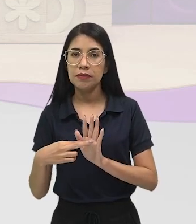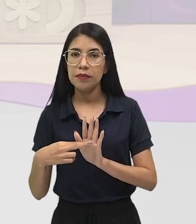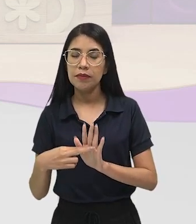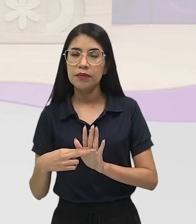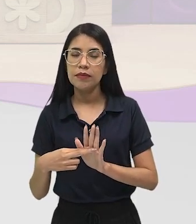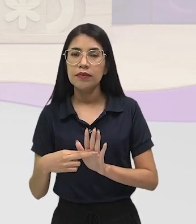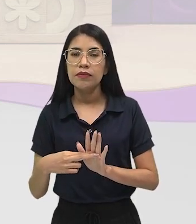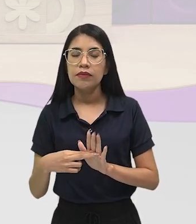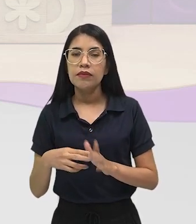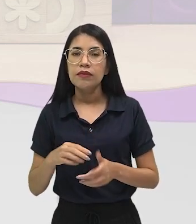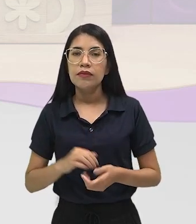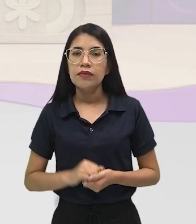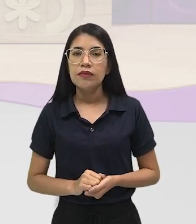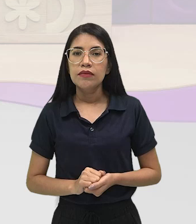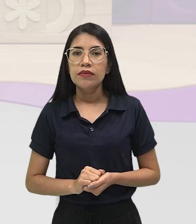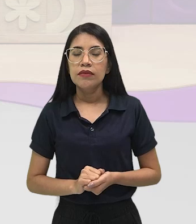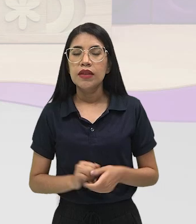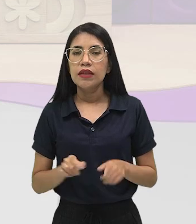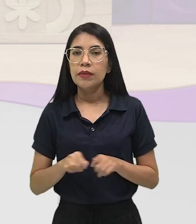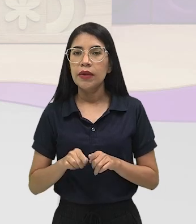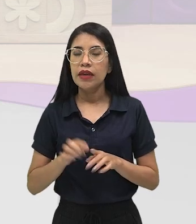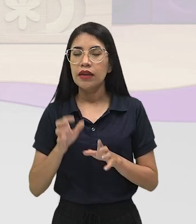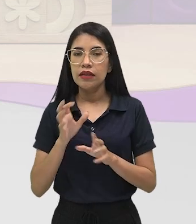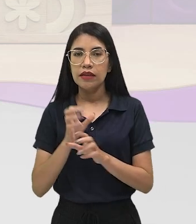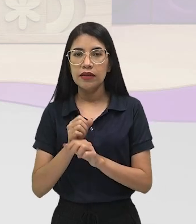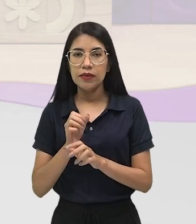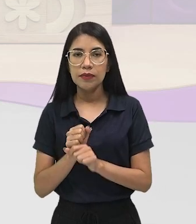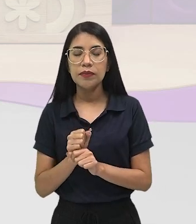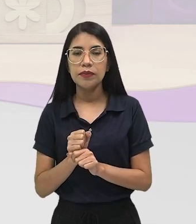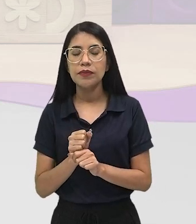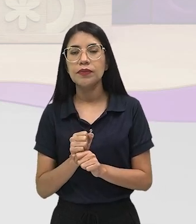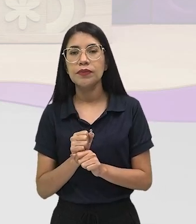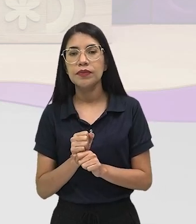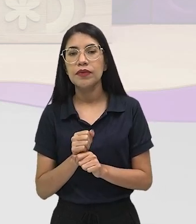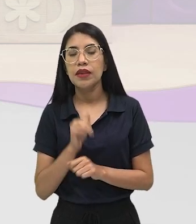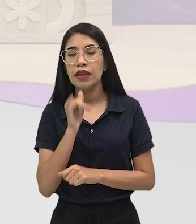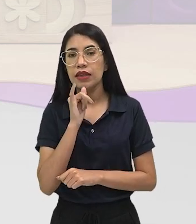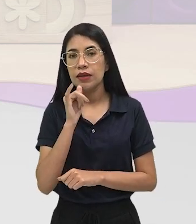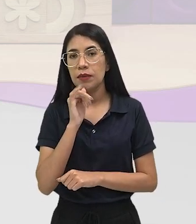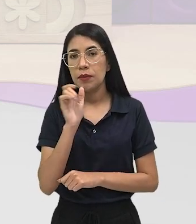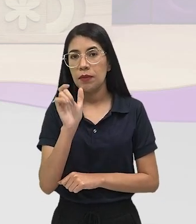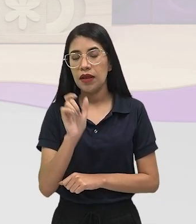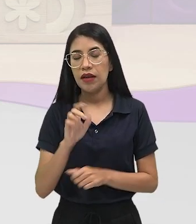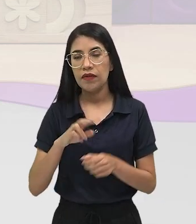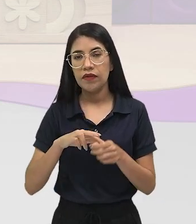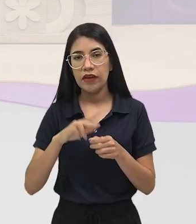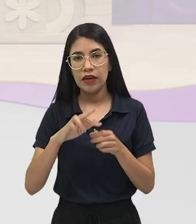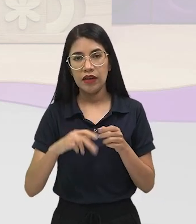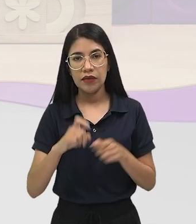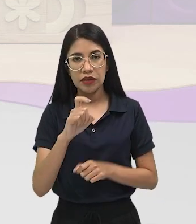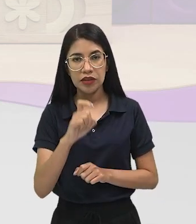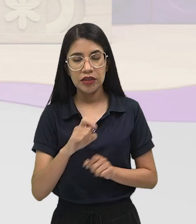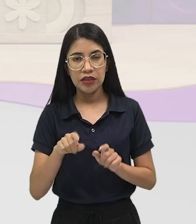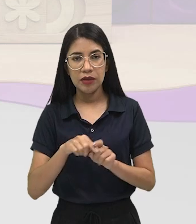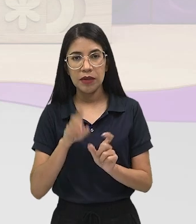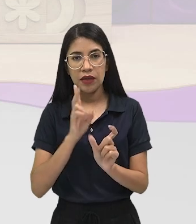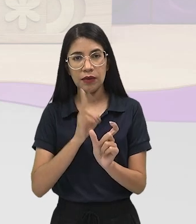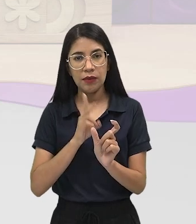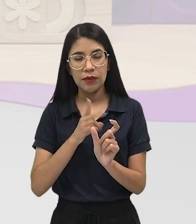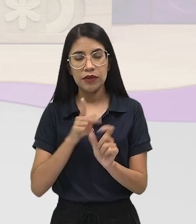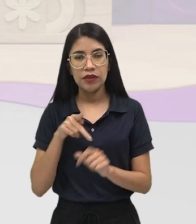e também os cálculos. Nós temos aqui as palavras, a variável x, constante